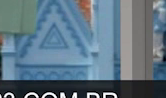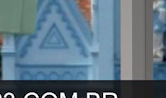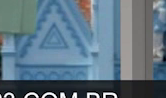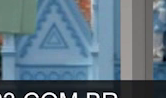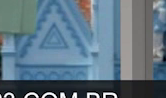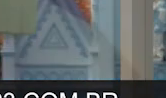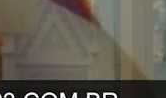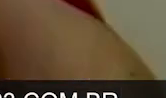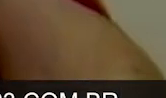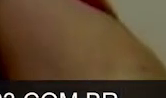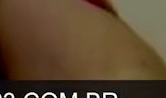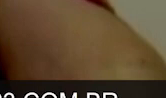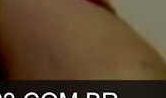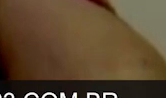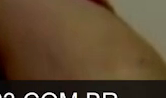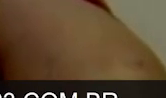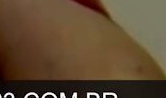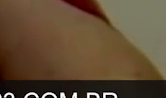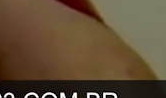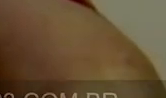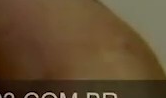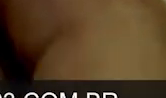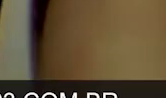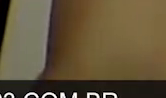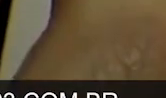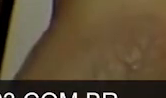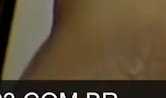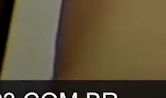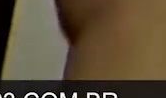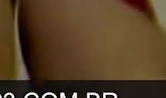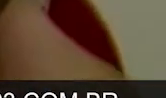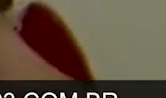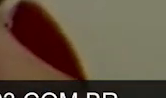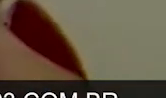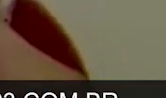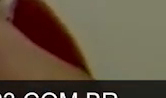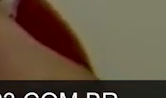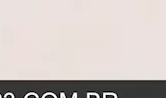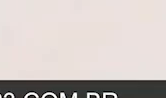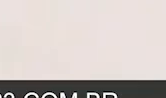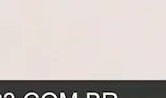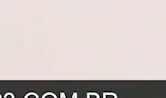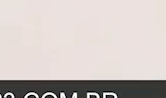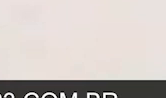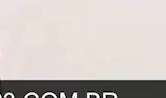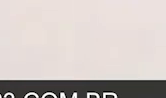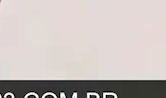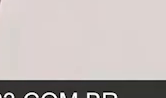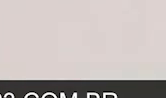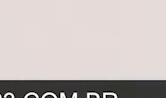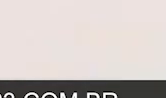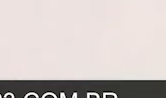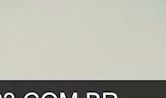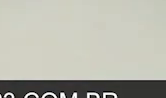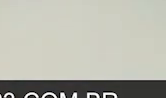passos e compartilhamento desse sistema com outros países que querem implantar também esse essa ferramenta que é